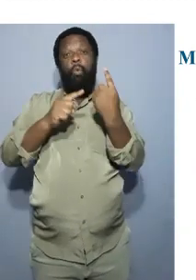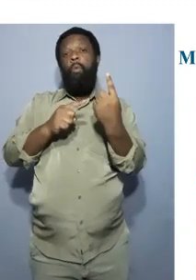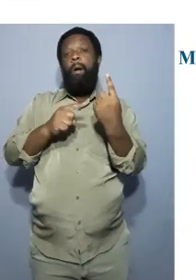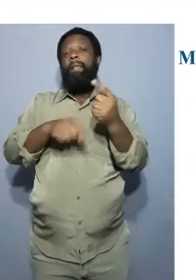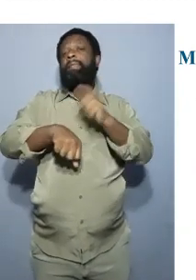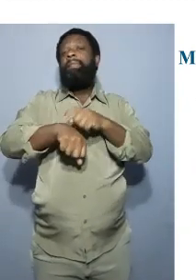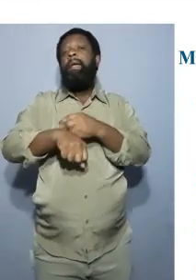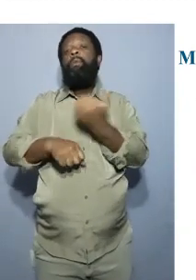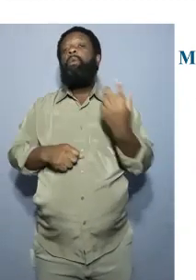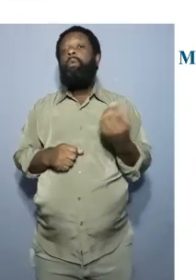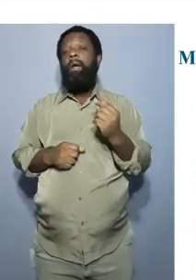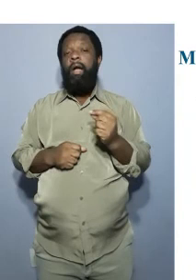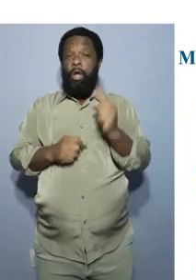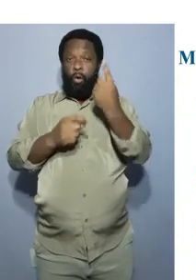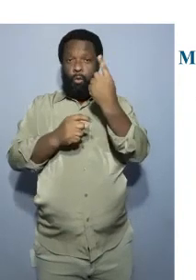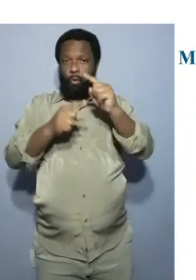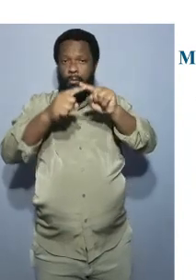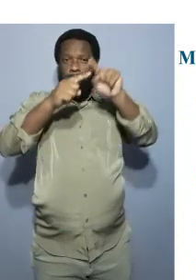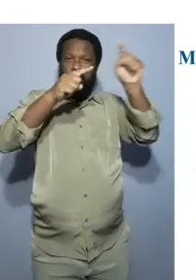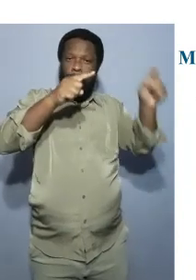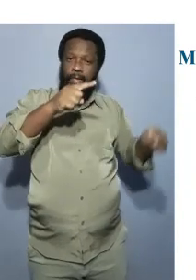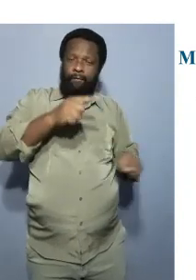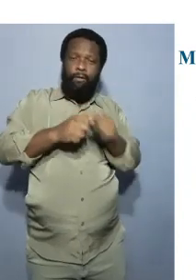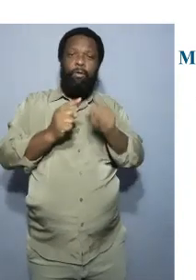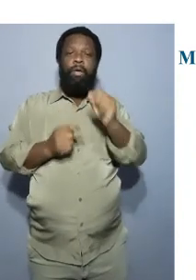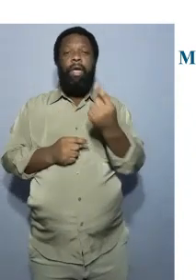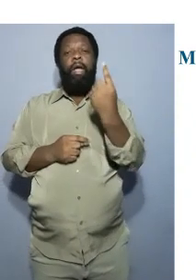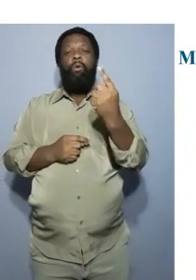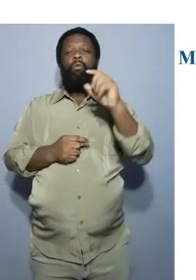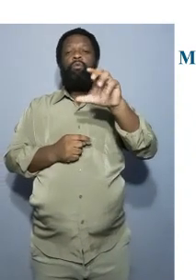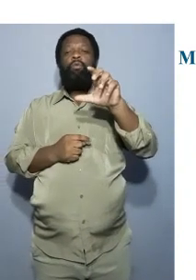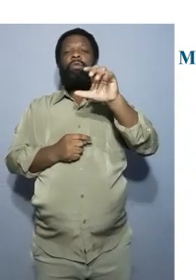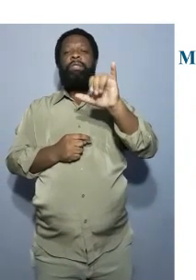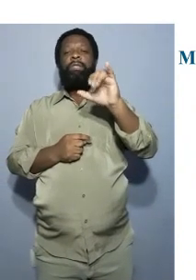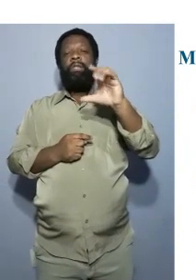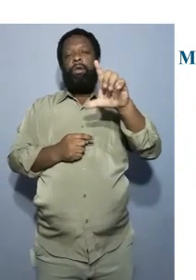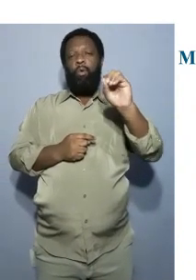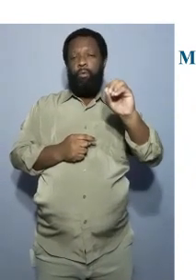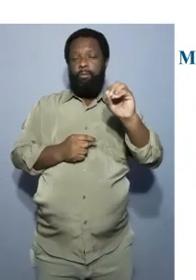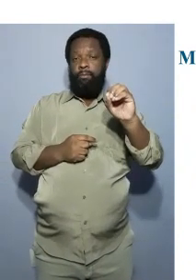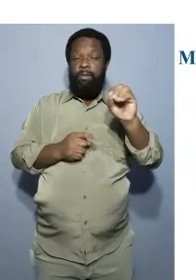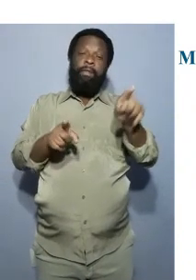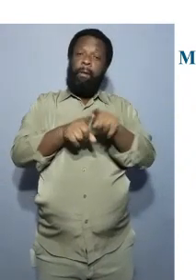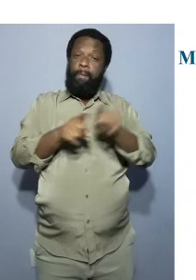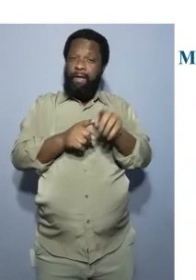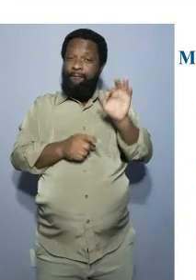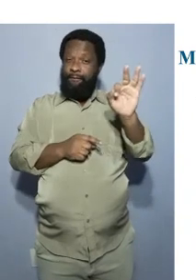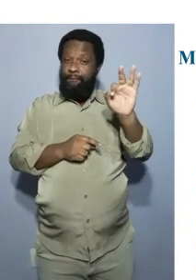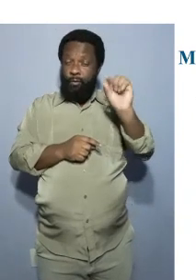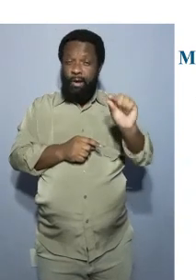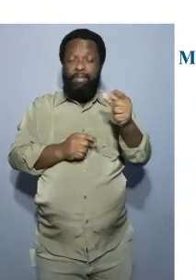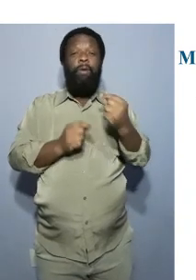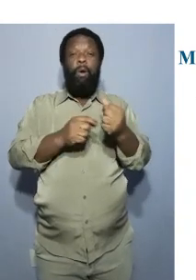fazer isso? Uma volta é um ciclo, então o tempo de um ciclo, período. Então, a frequência também pode ser